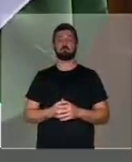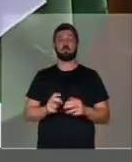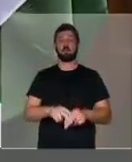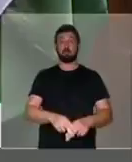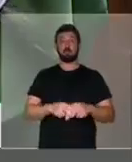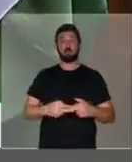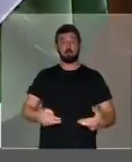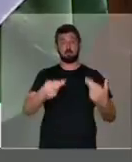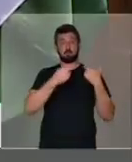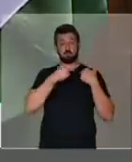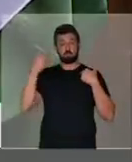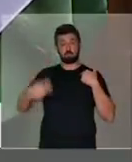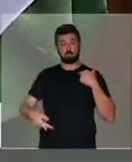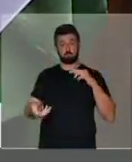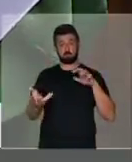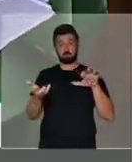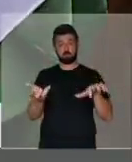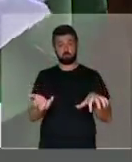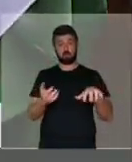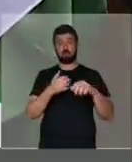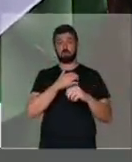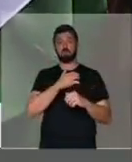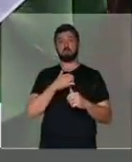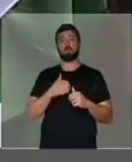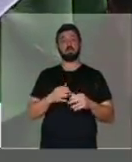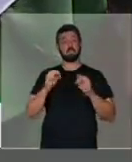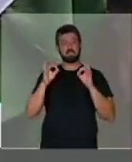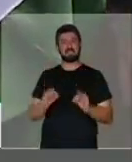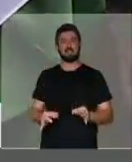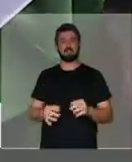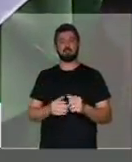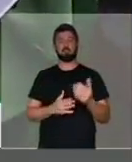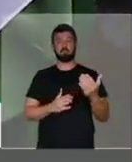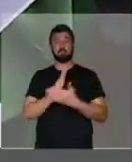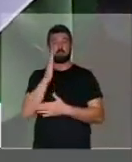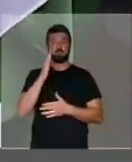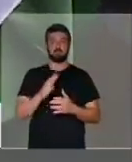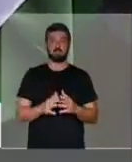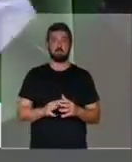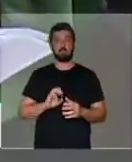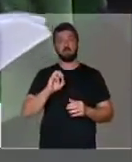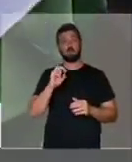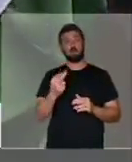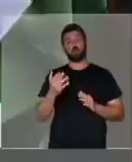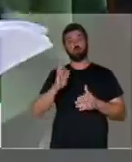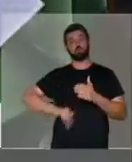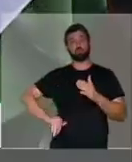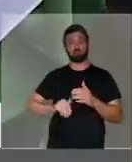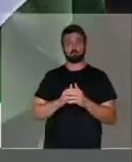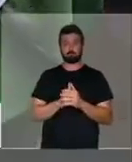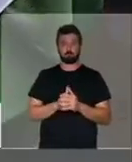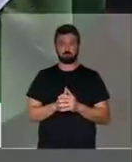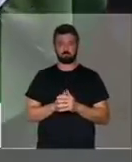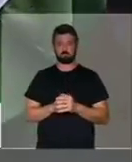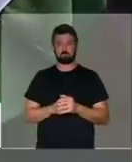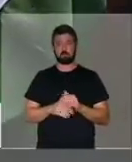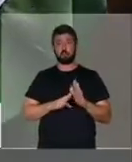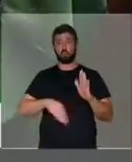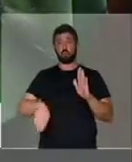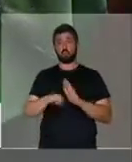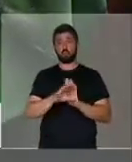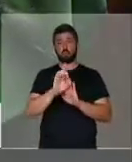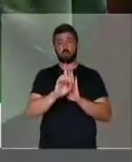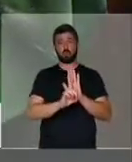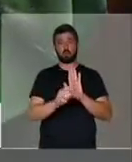a competência do Congresso Nacional consiste exatamente em aprovar ou rejeitar, em sua